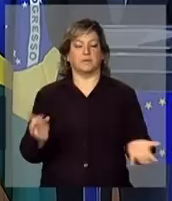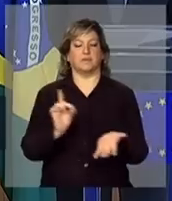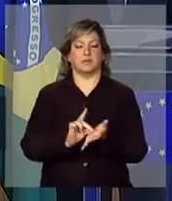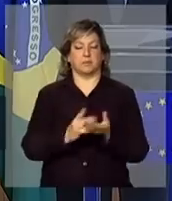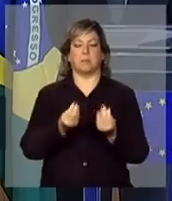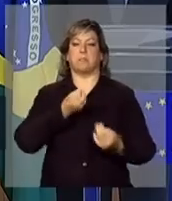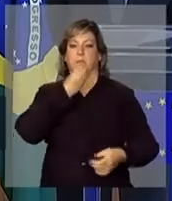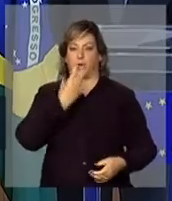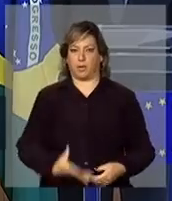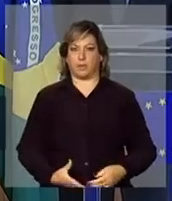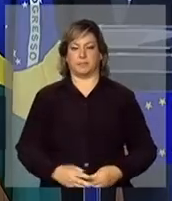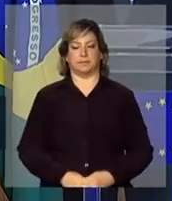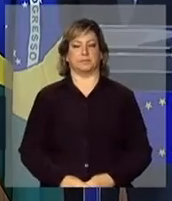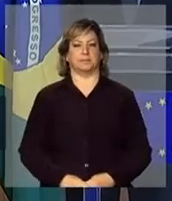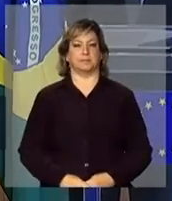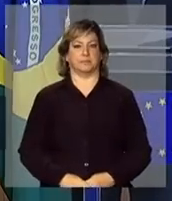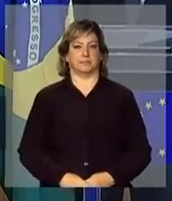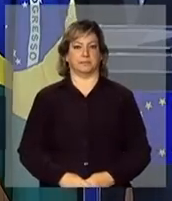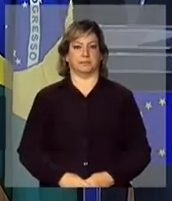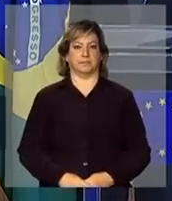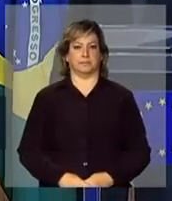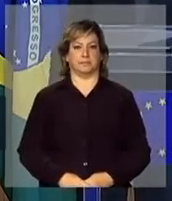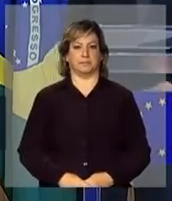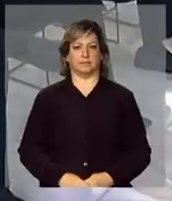muito produtiva.